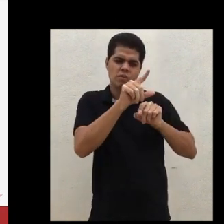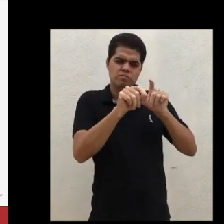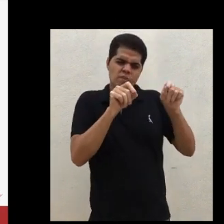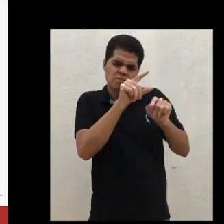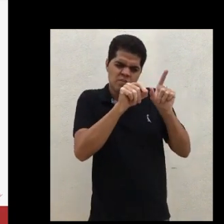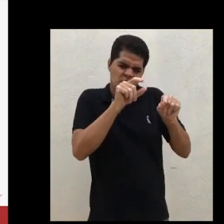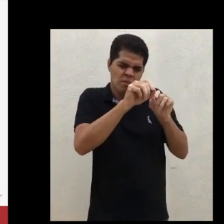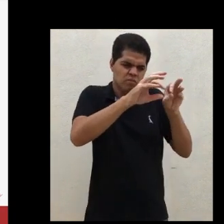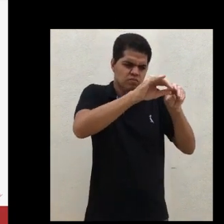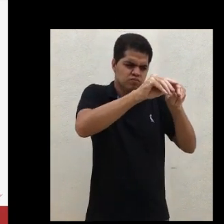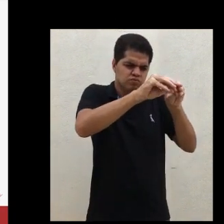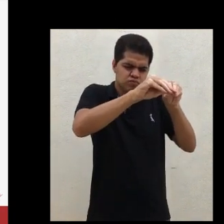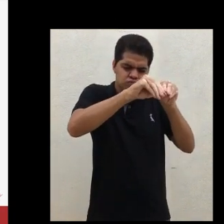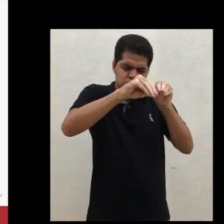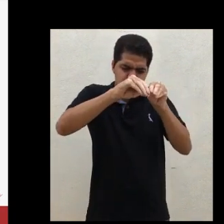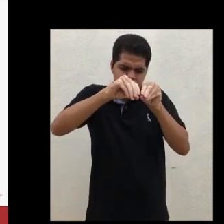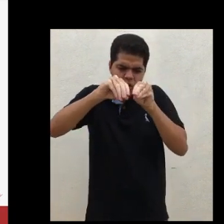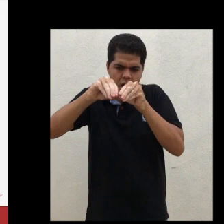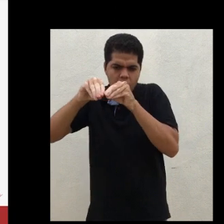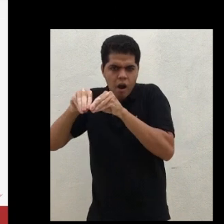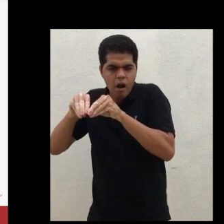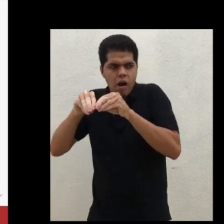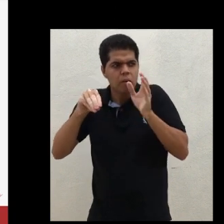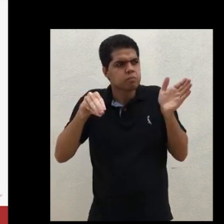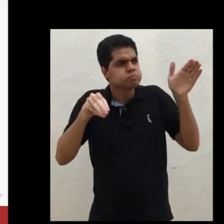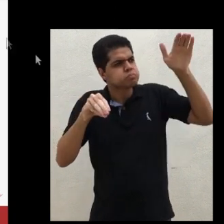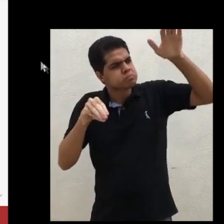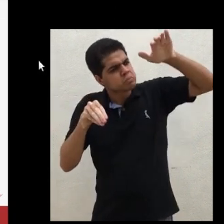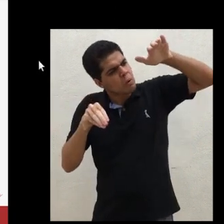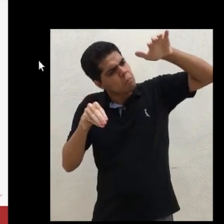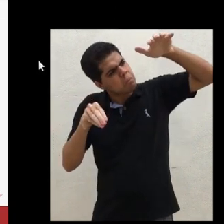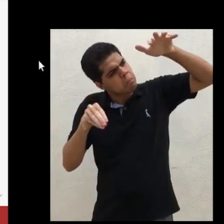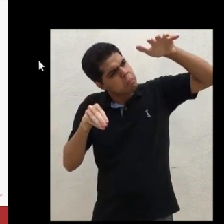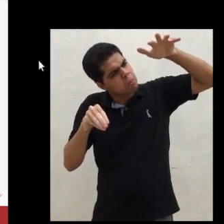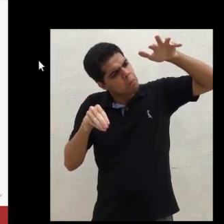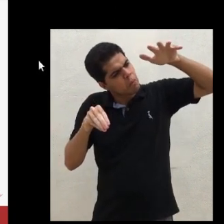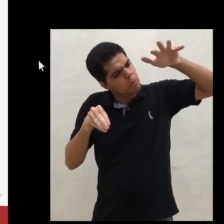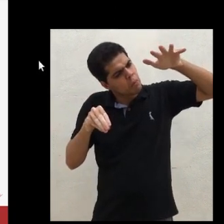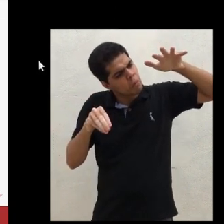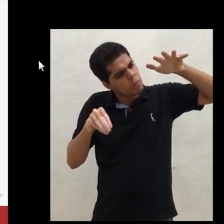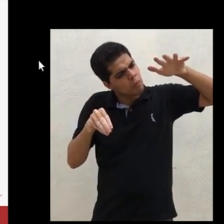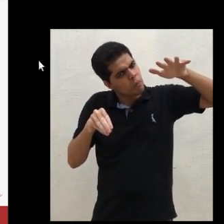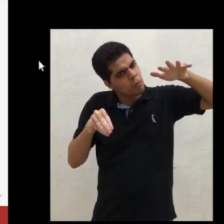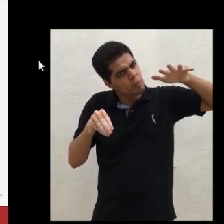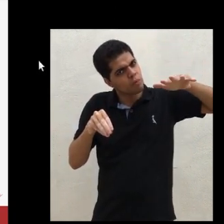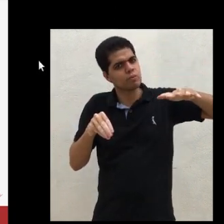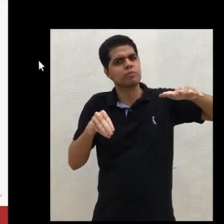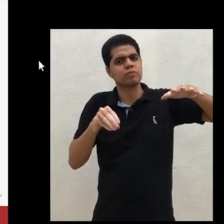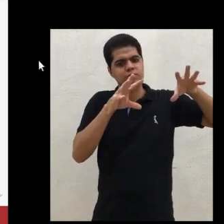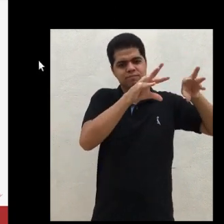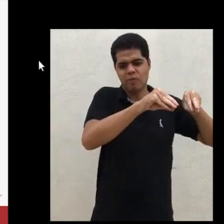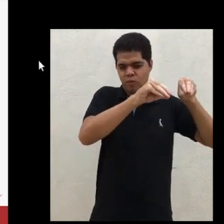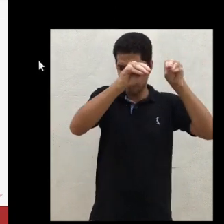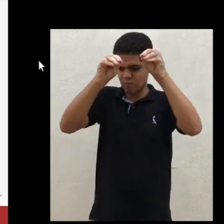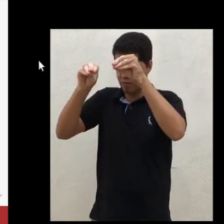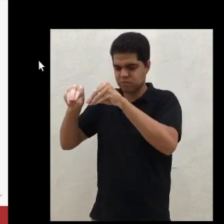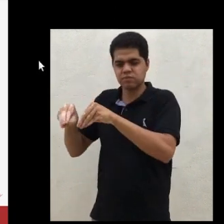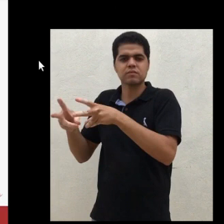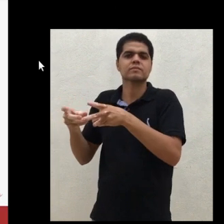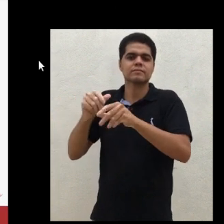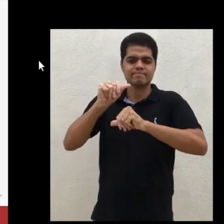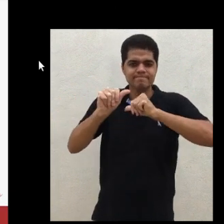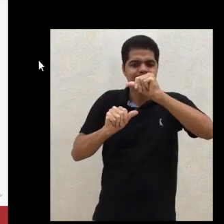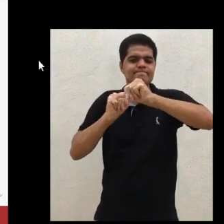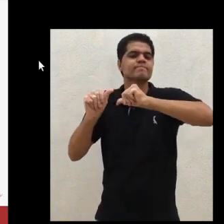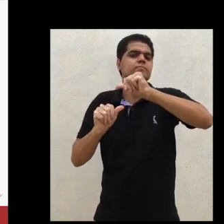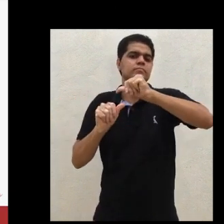for tirando até chegar e tirar vários grãozinhos, no final você não vai ter mais nada. Você vai ter tirado tudo, você vai ter transportado a areia